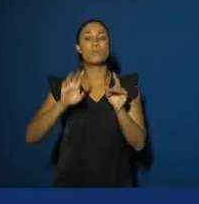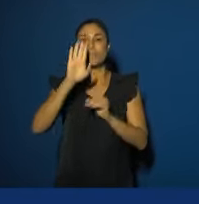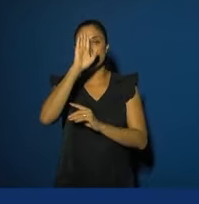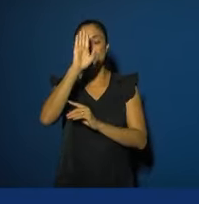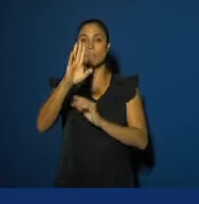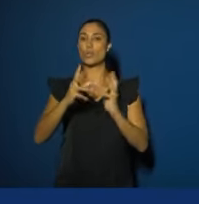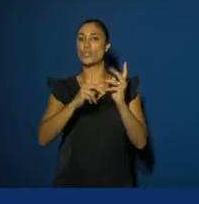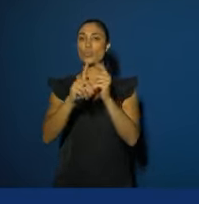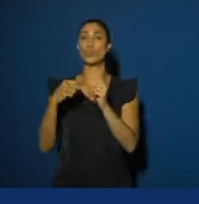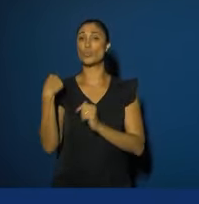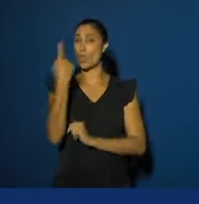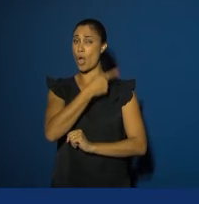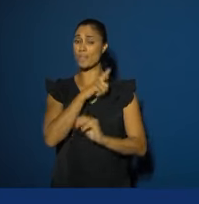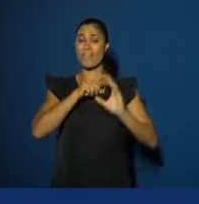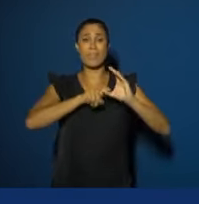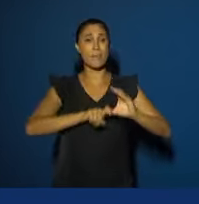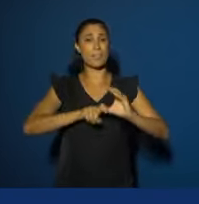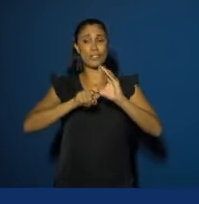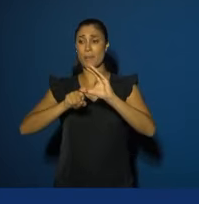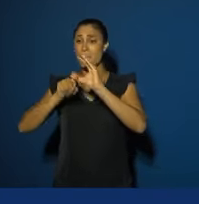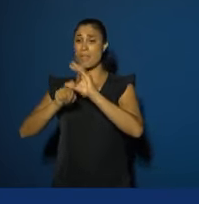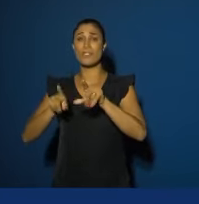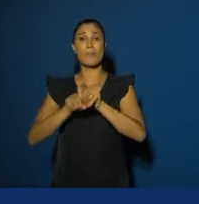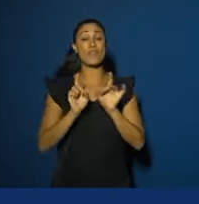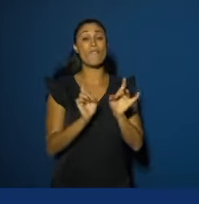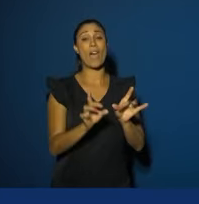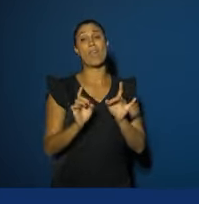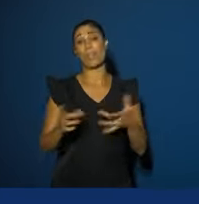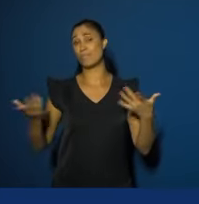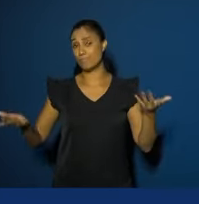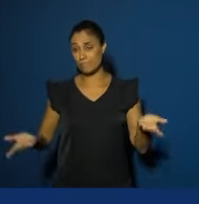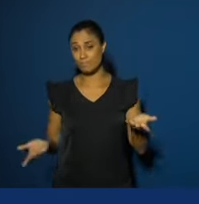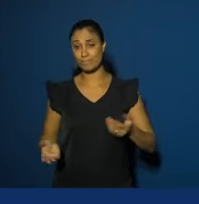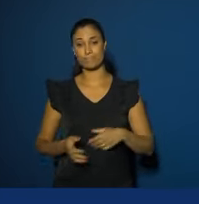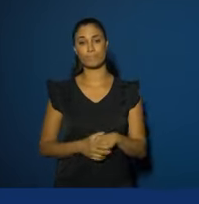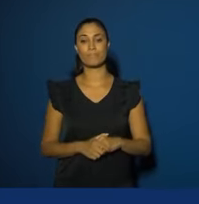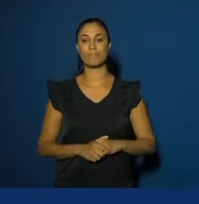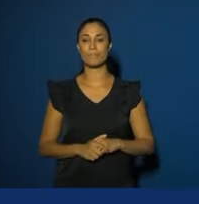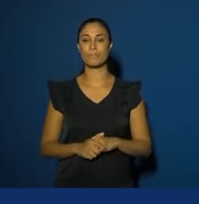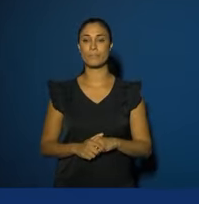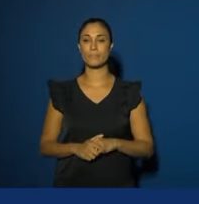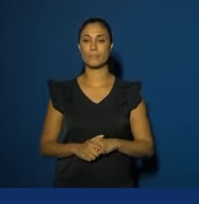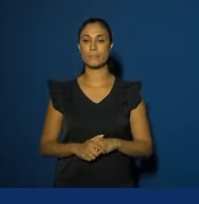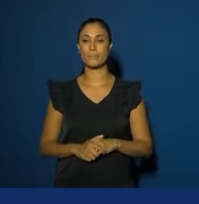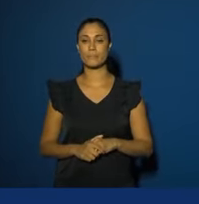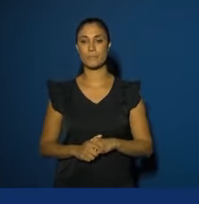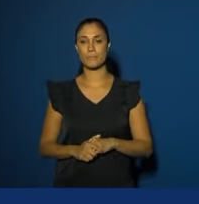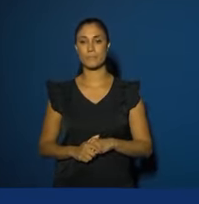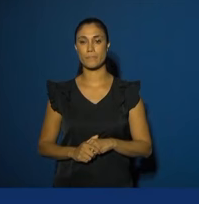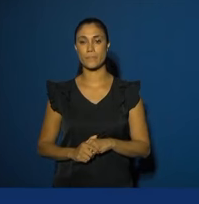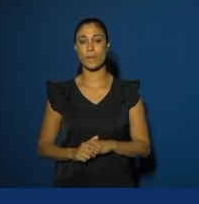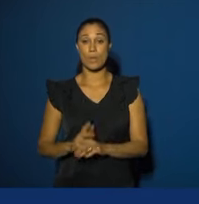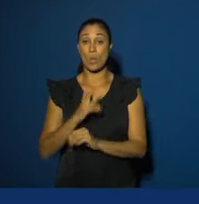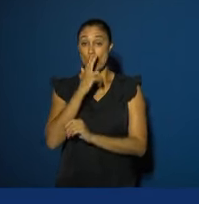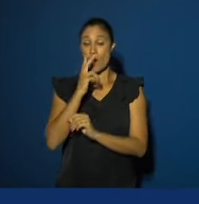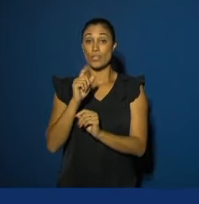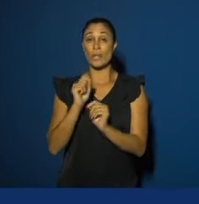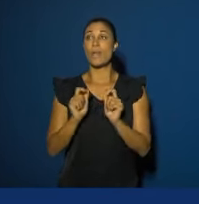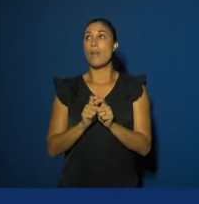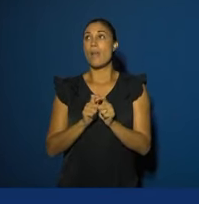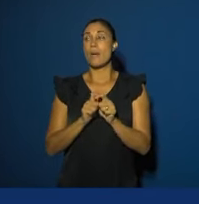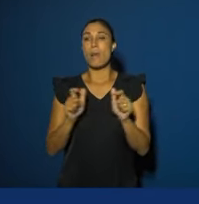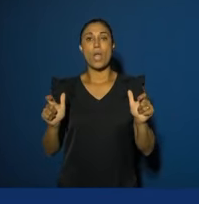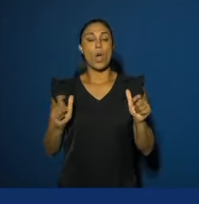tudo todos dependem no varejo e todos dependem a venda também bom eu acho que a maior evolução foi nos